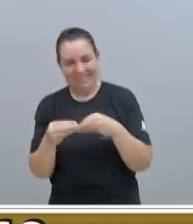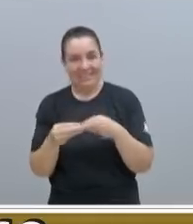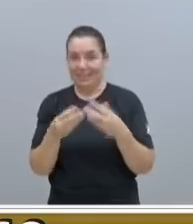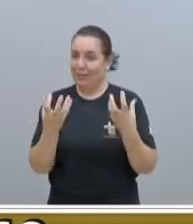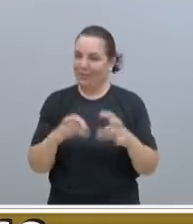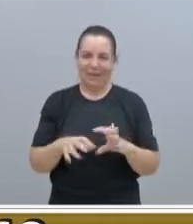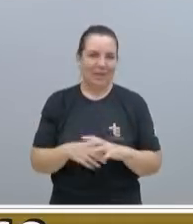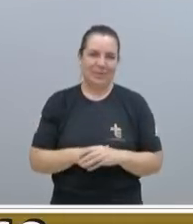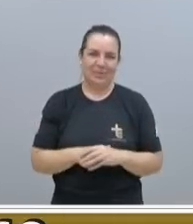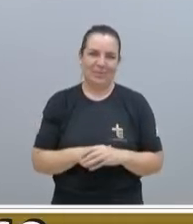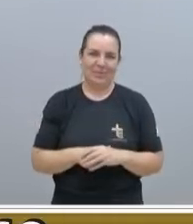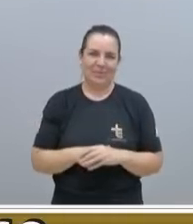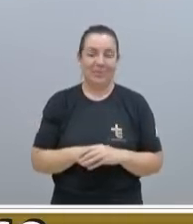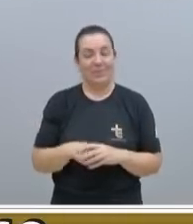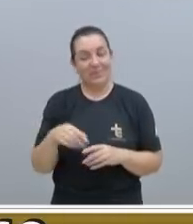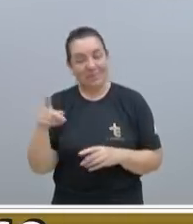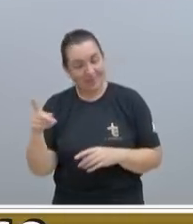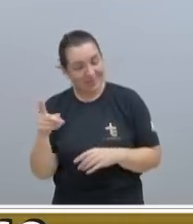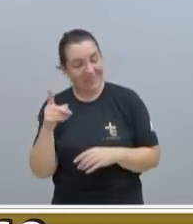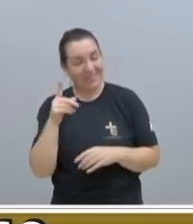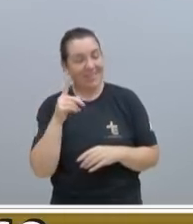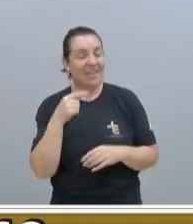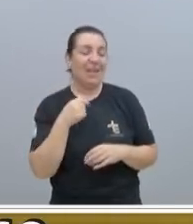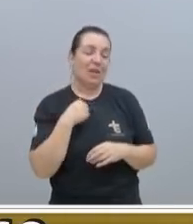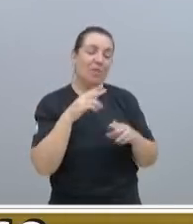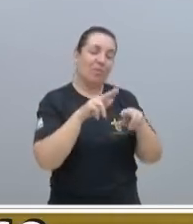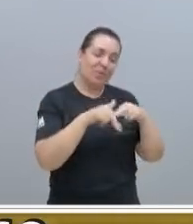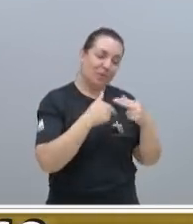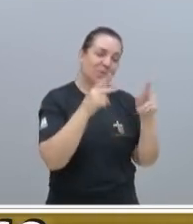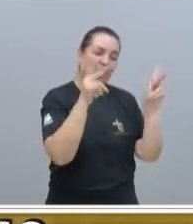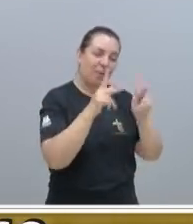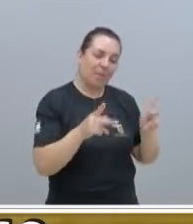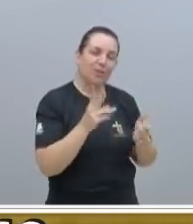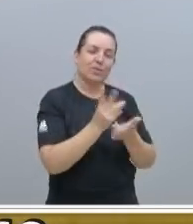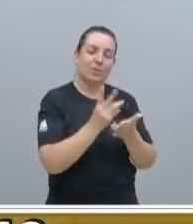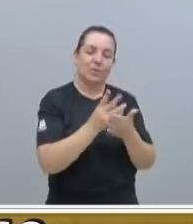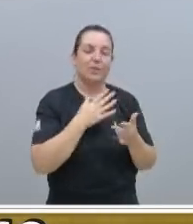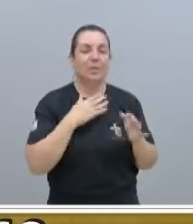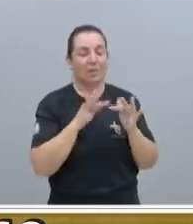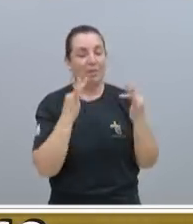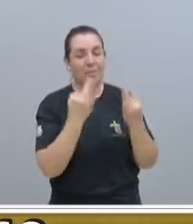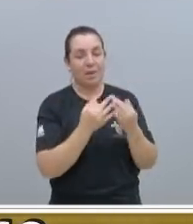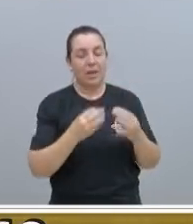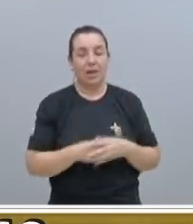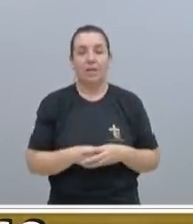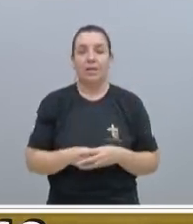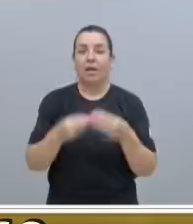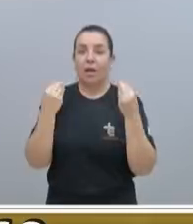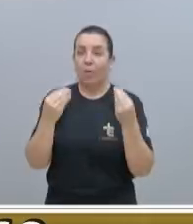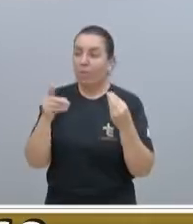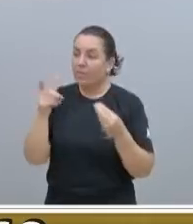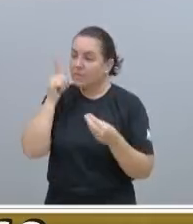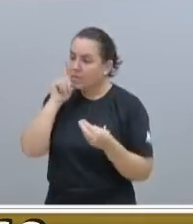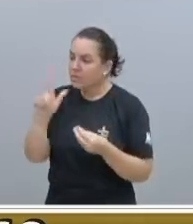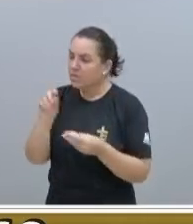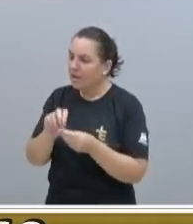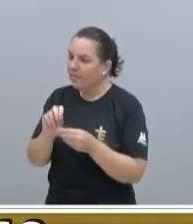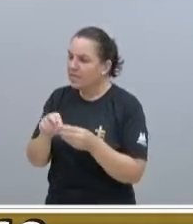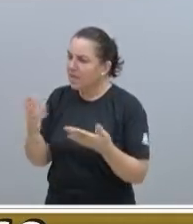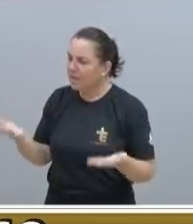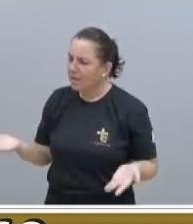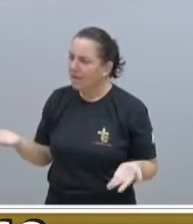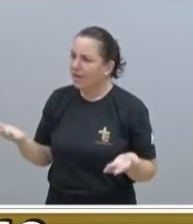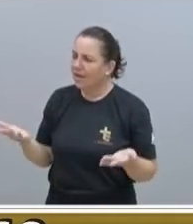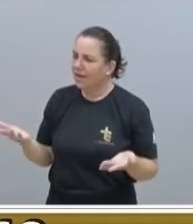assim que mantenham a paz na minha família e como você consegue ser assim perguntaram a santa